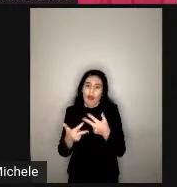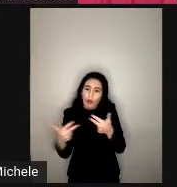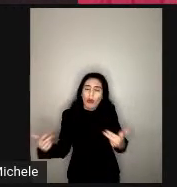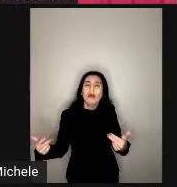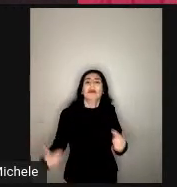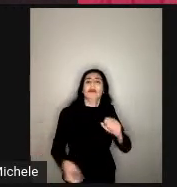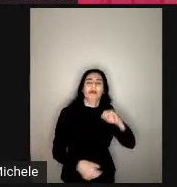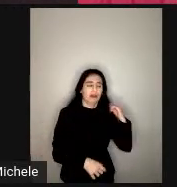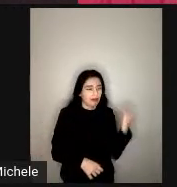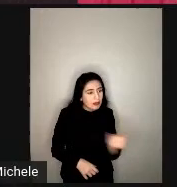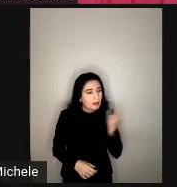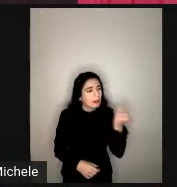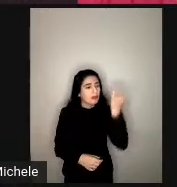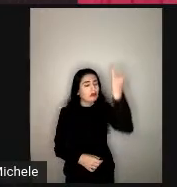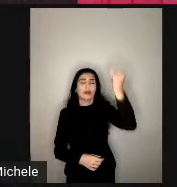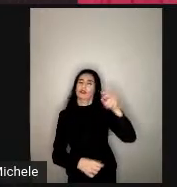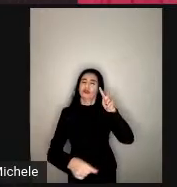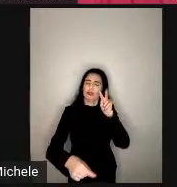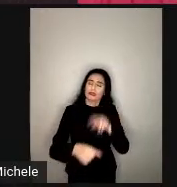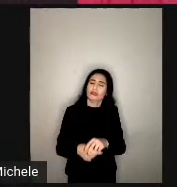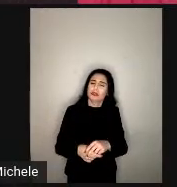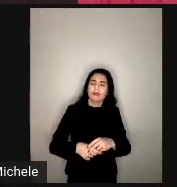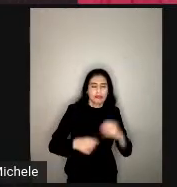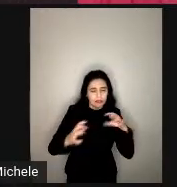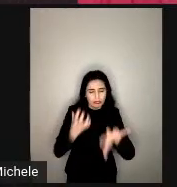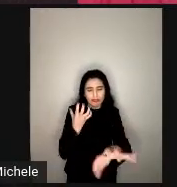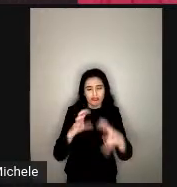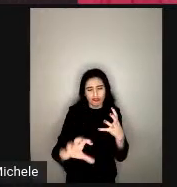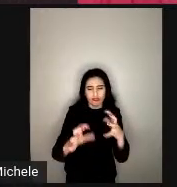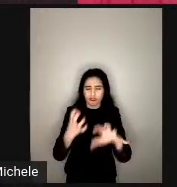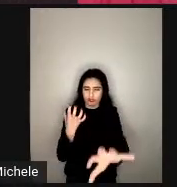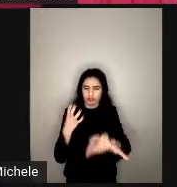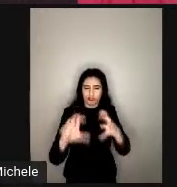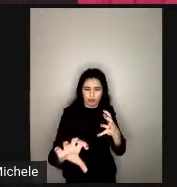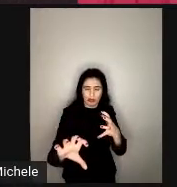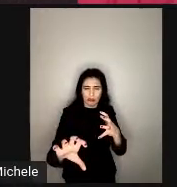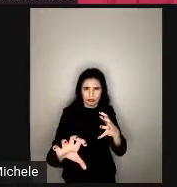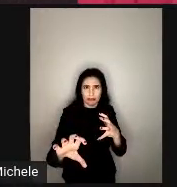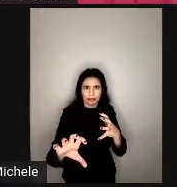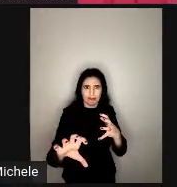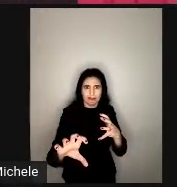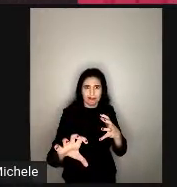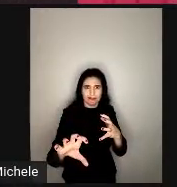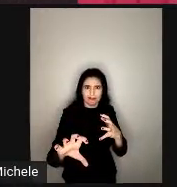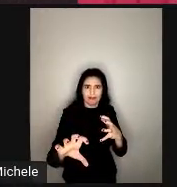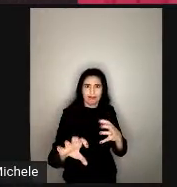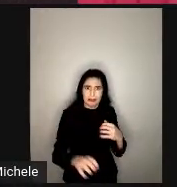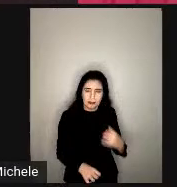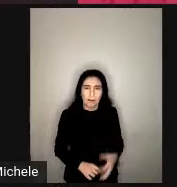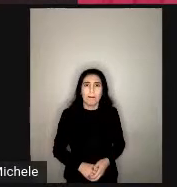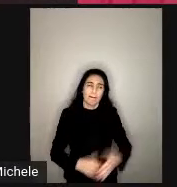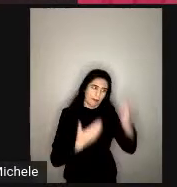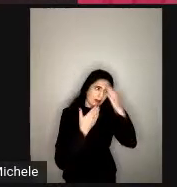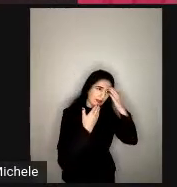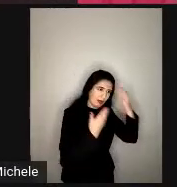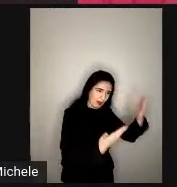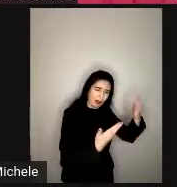importância desse cuidado humanizado. Bem, boa noite, muito obrigado pelo privilégio de estar com vocês